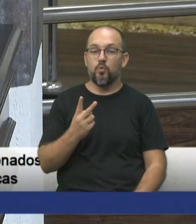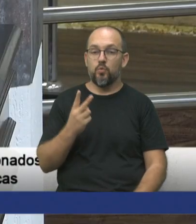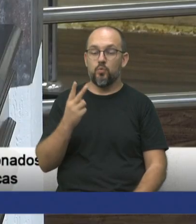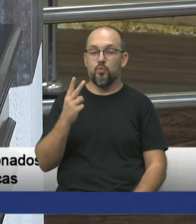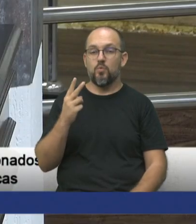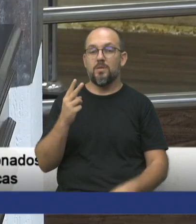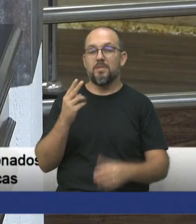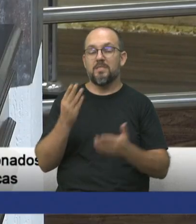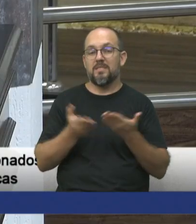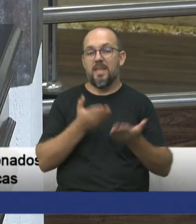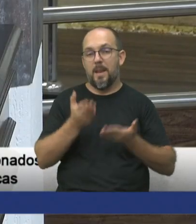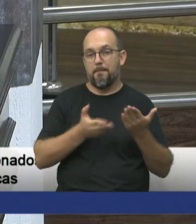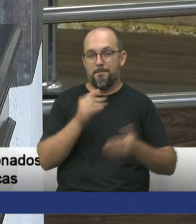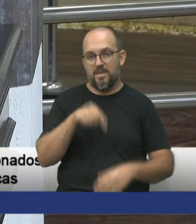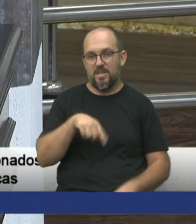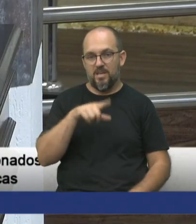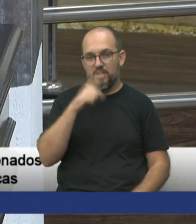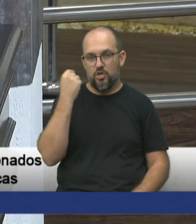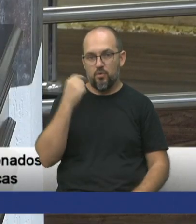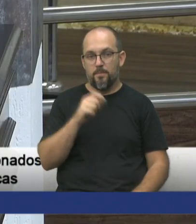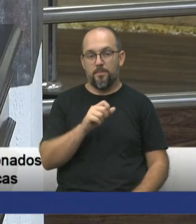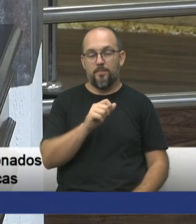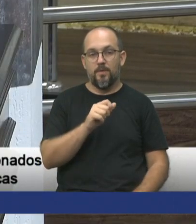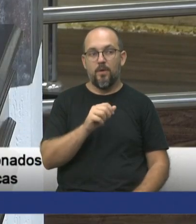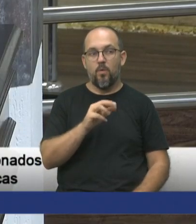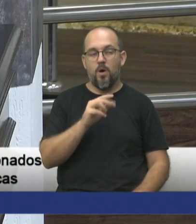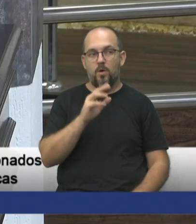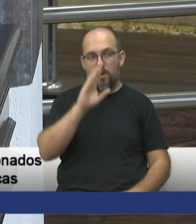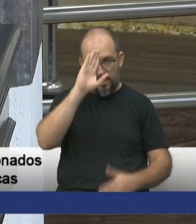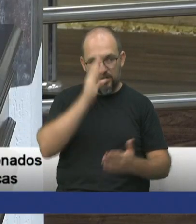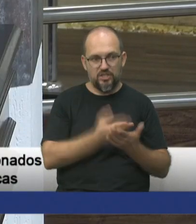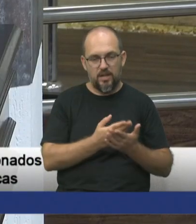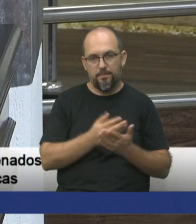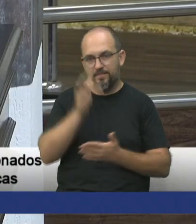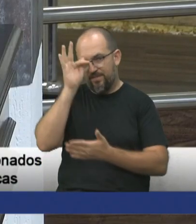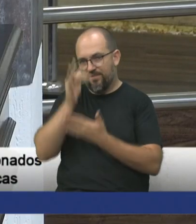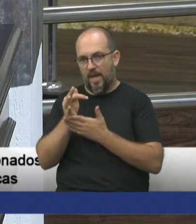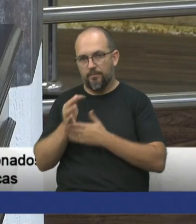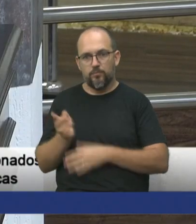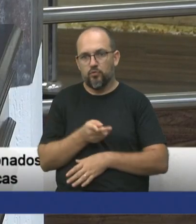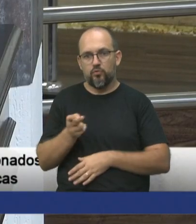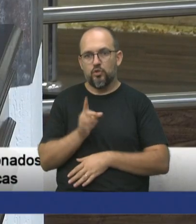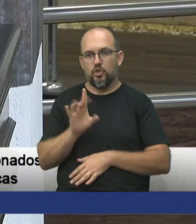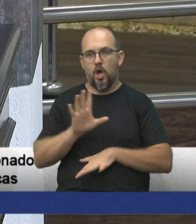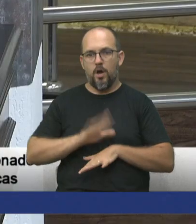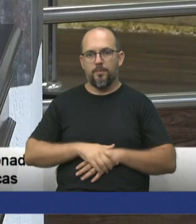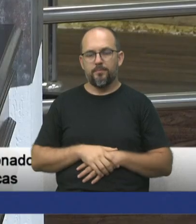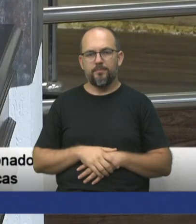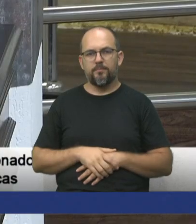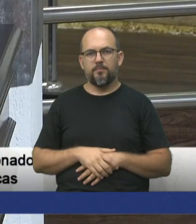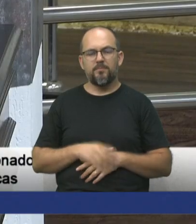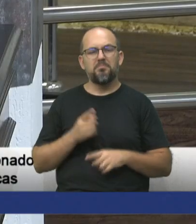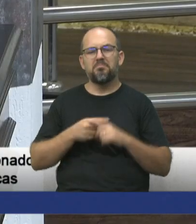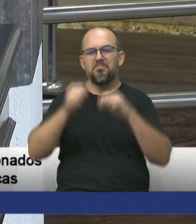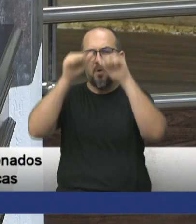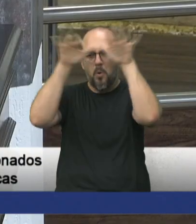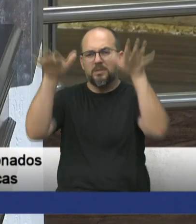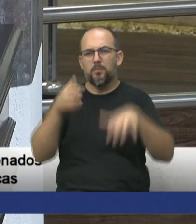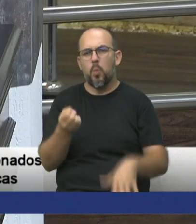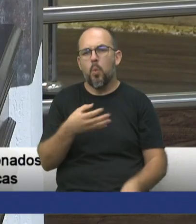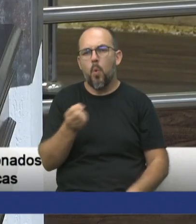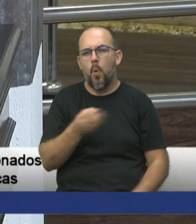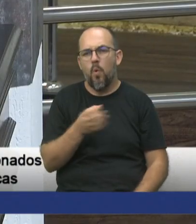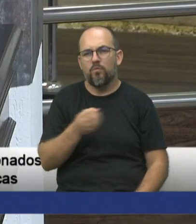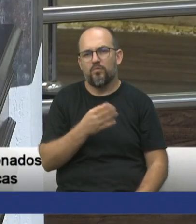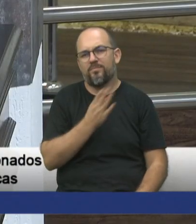cidade: acreditar e ter fé. Porque o autismo era recente. Então, eu muitas